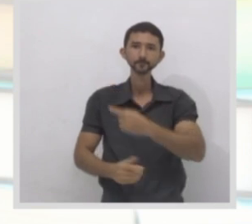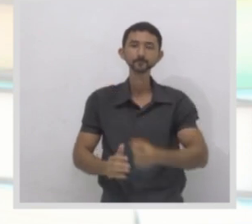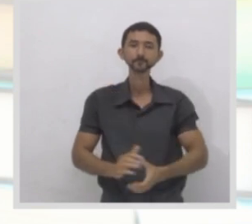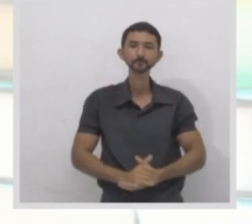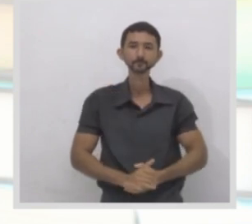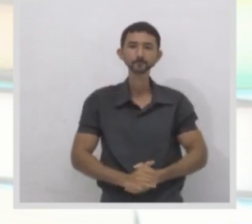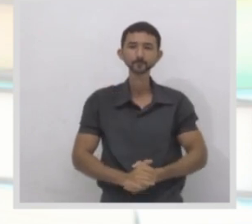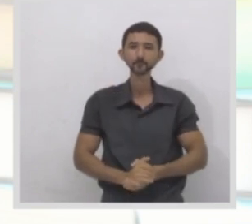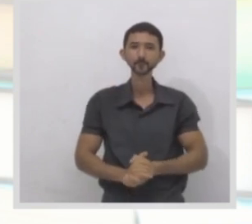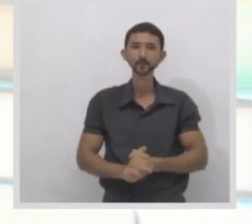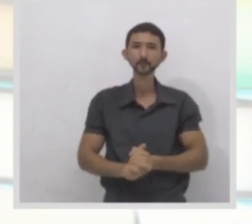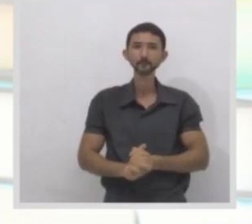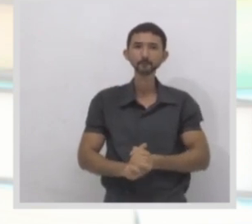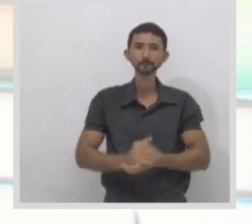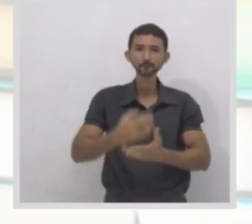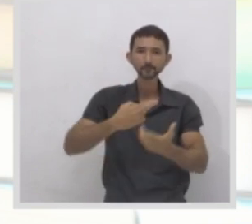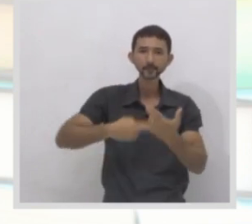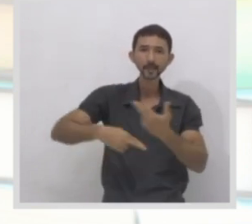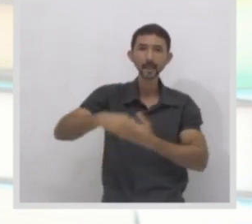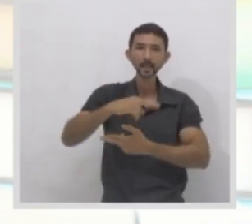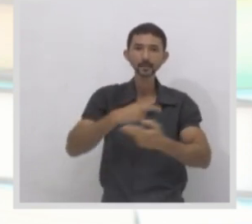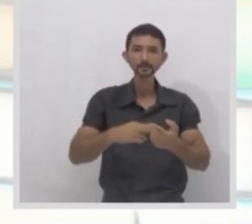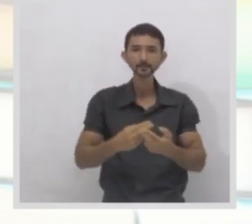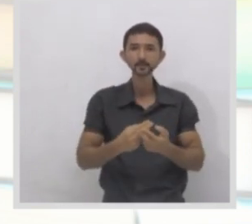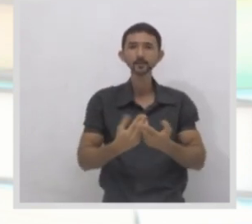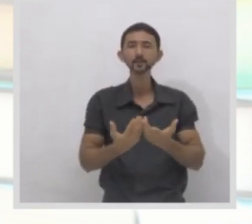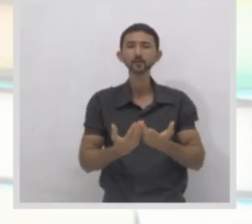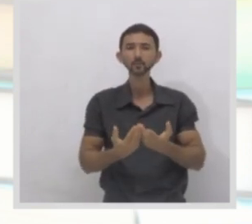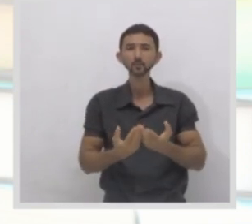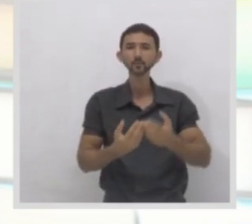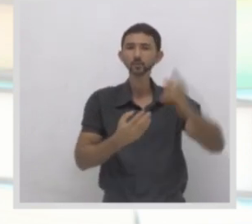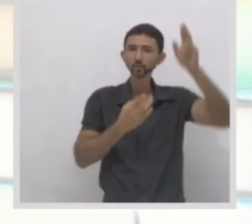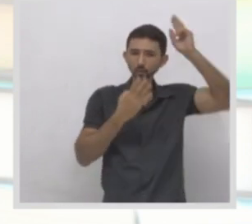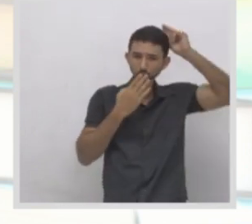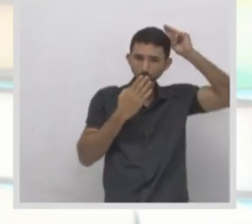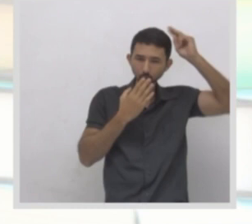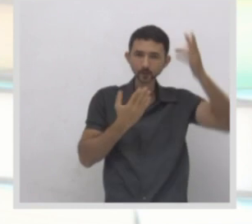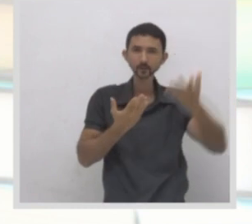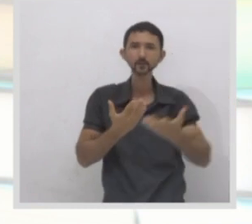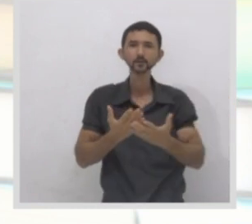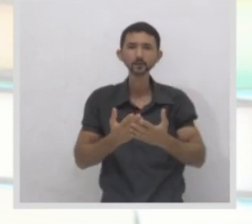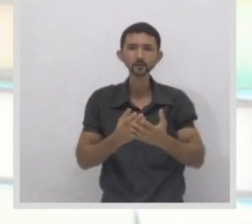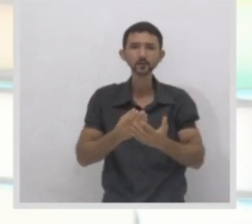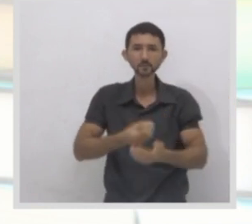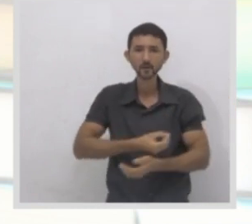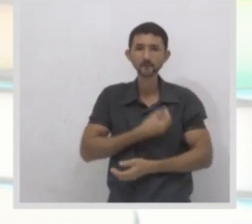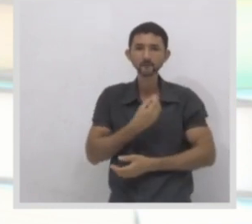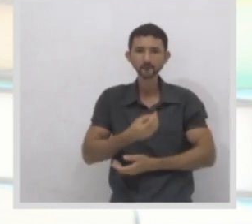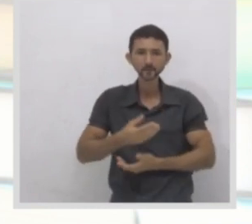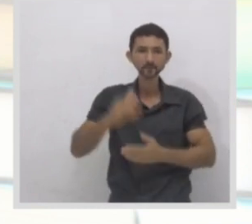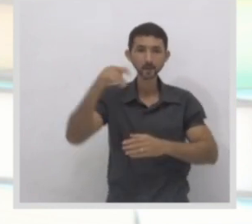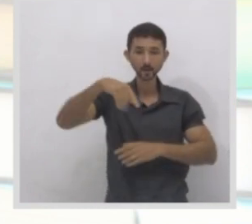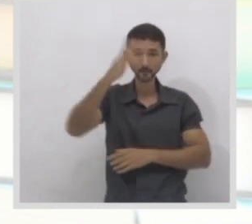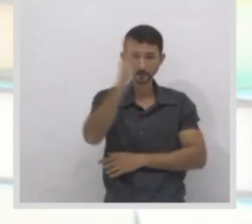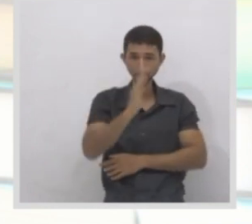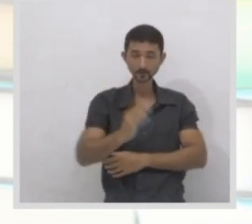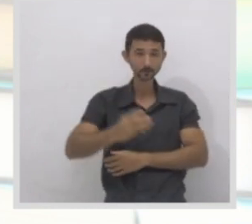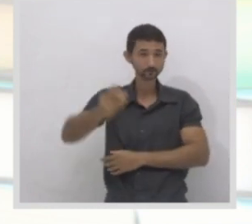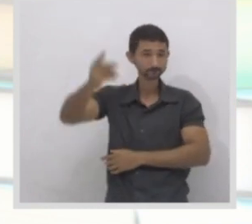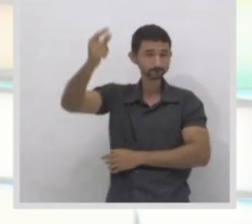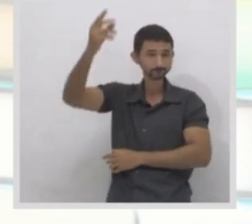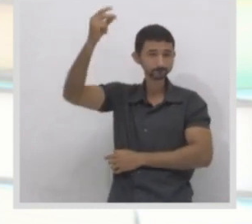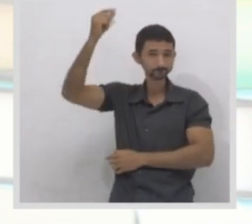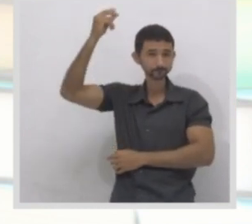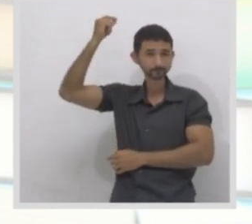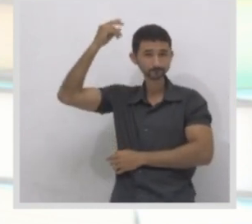a relação do indígena, do nativo, né, que vivia aqui no Brasil antes da chegada dos